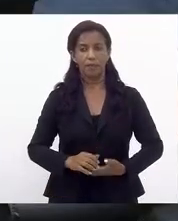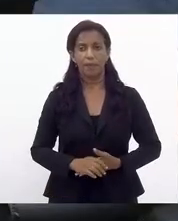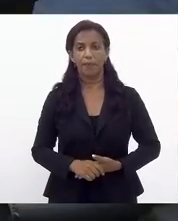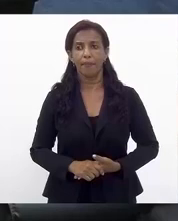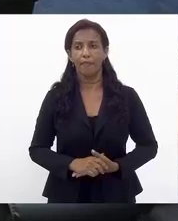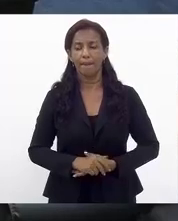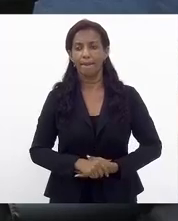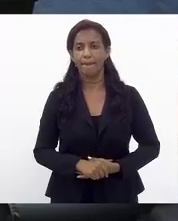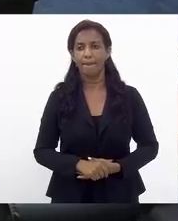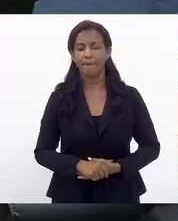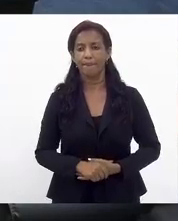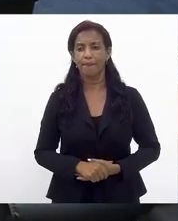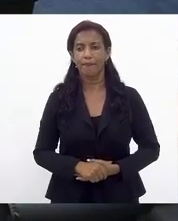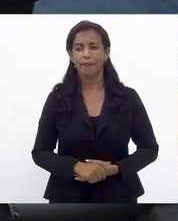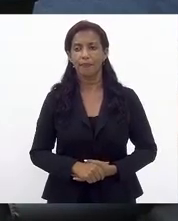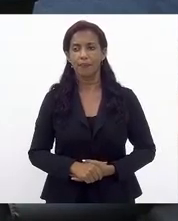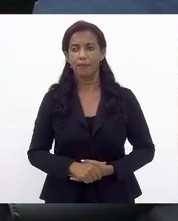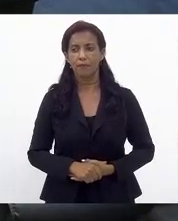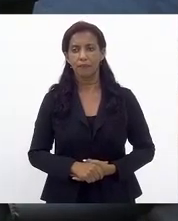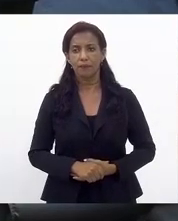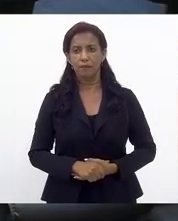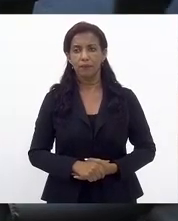a palavra